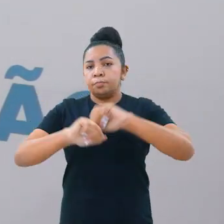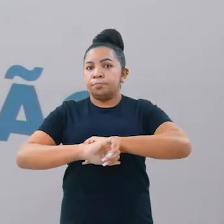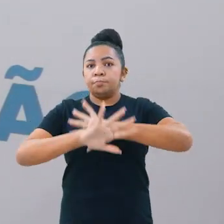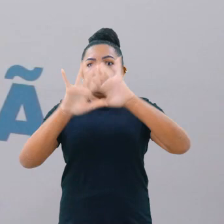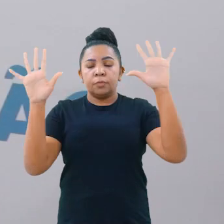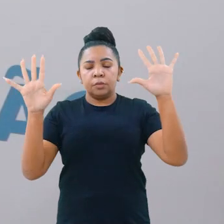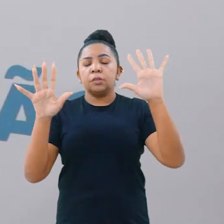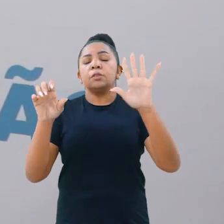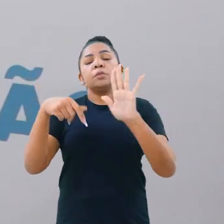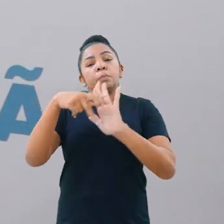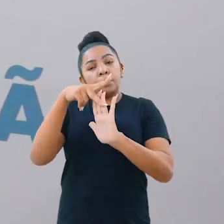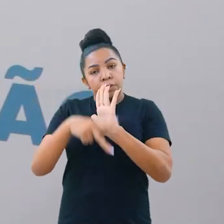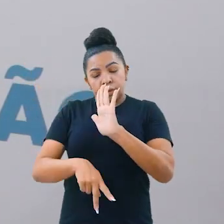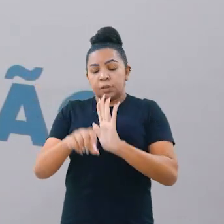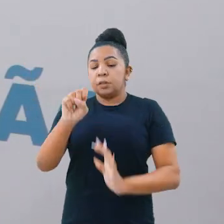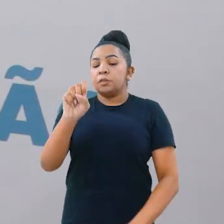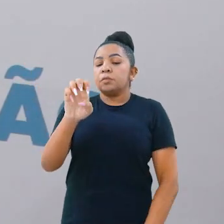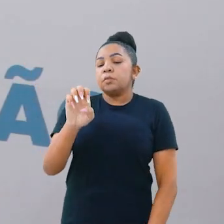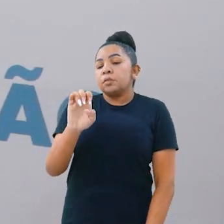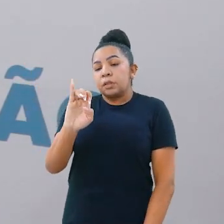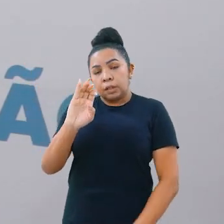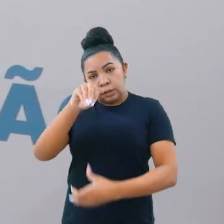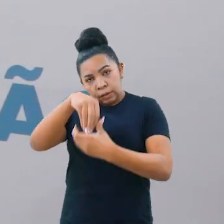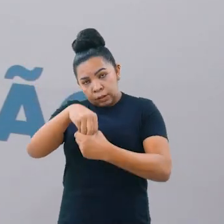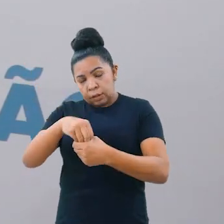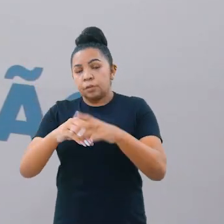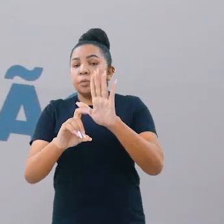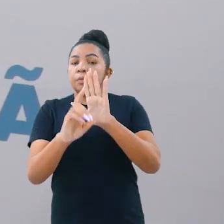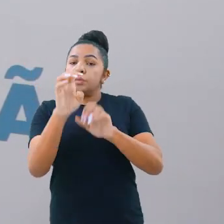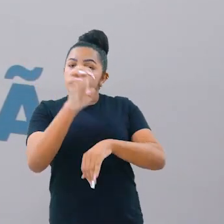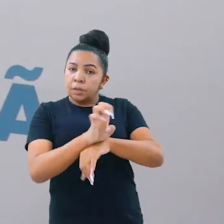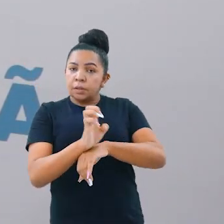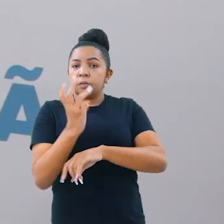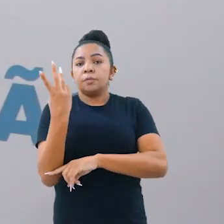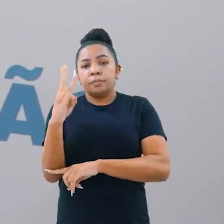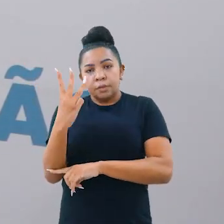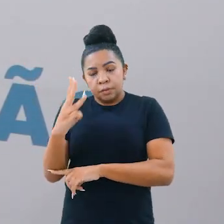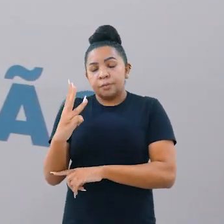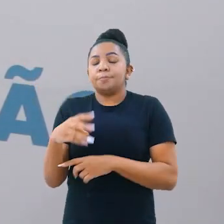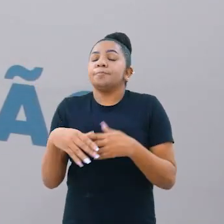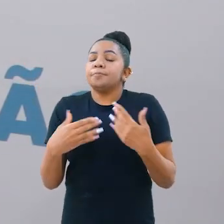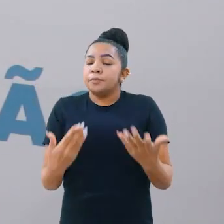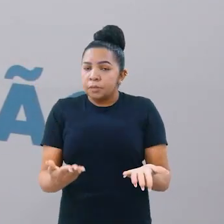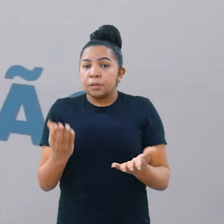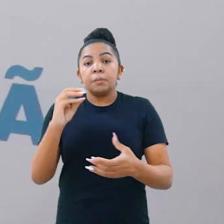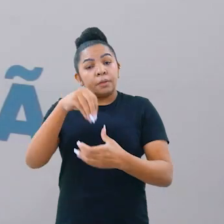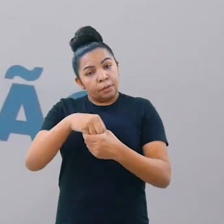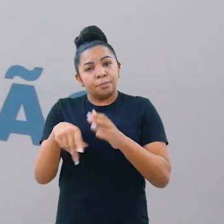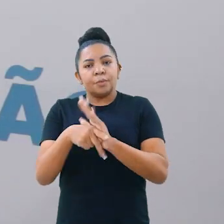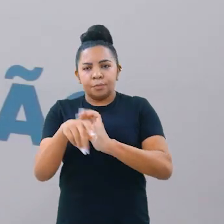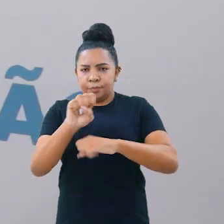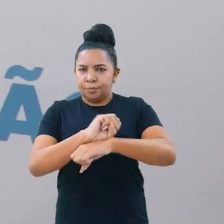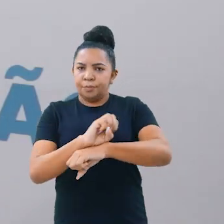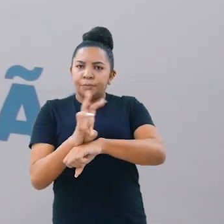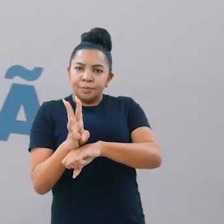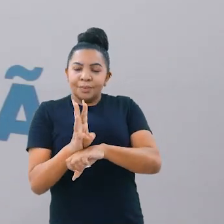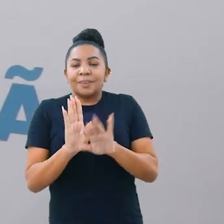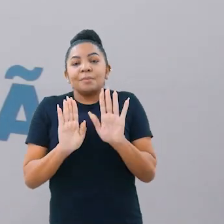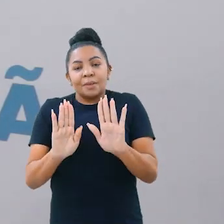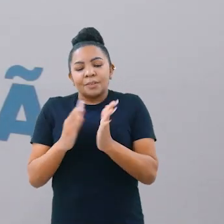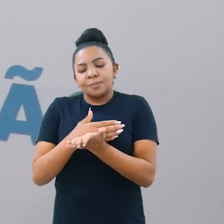dá visibilidade ao SEI, que institui o SEI dentro do estado do Maranhão e, consequentemente, para o